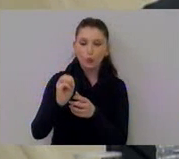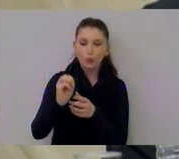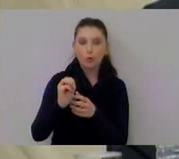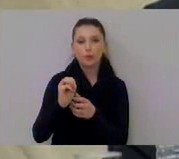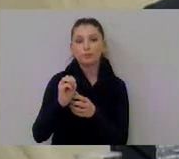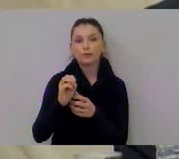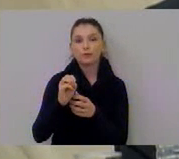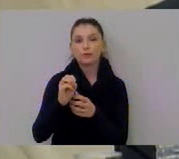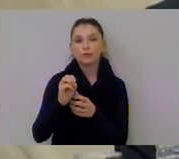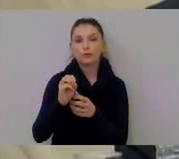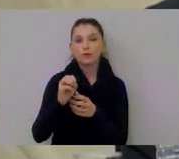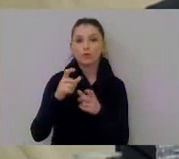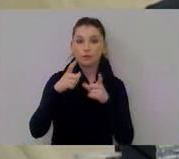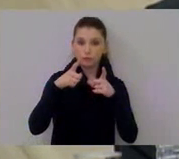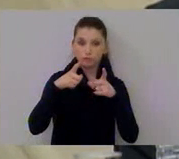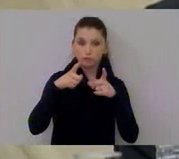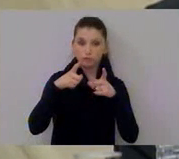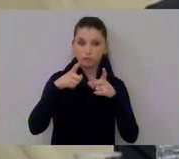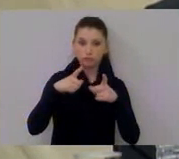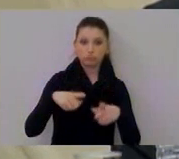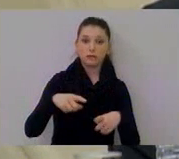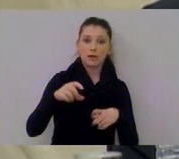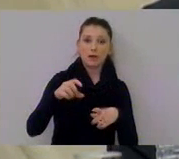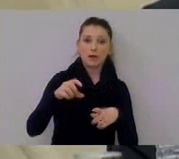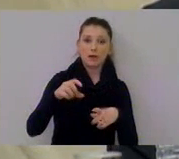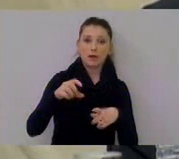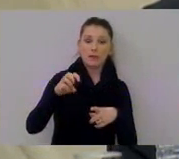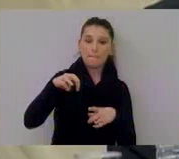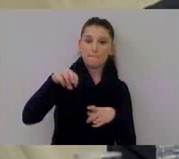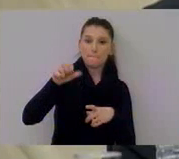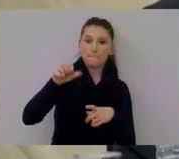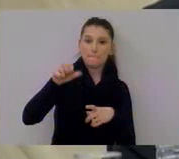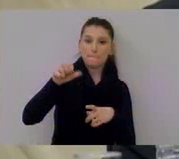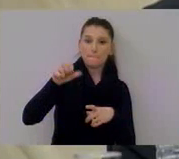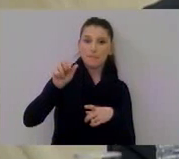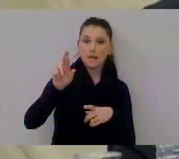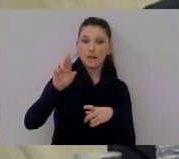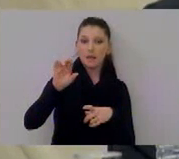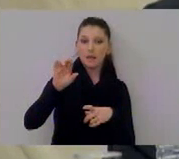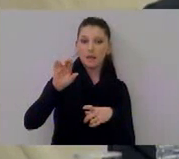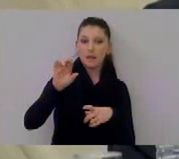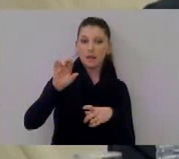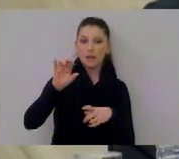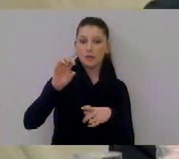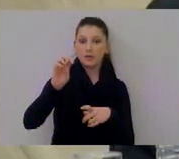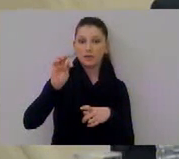no loteamento Marisa, bairro Sangão.